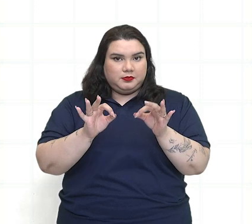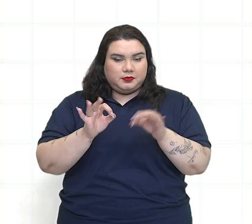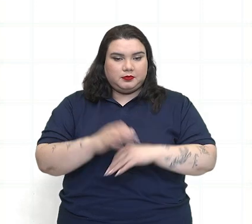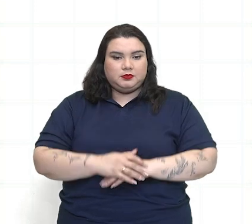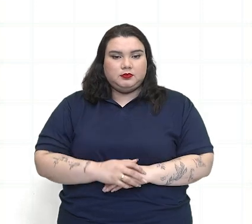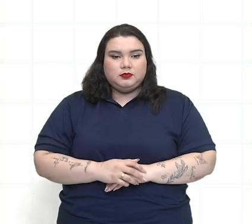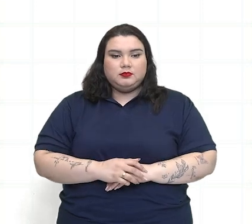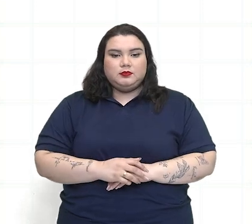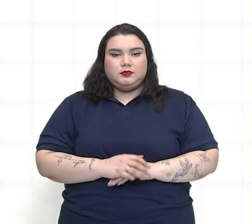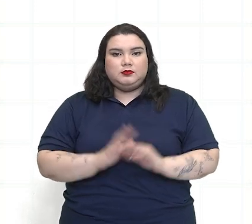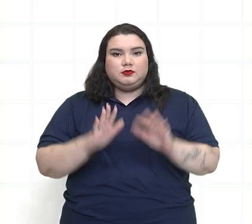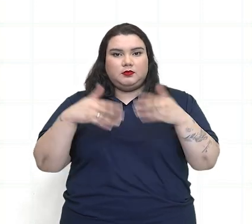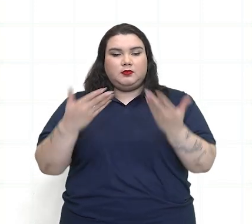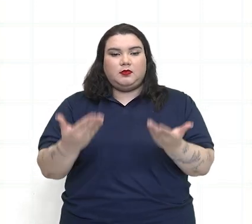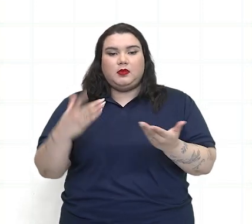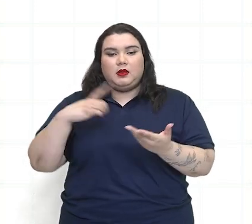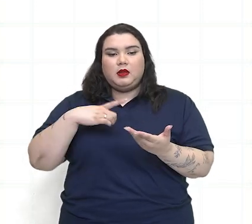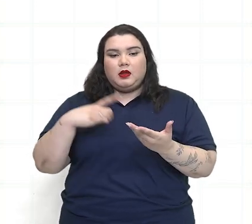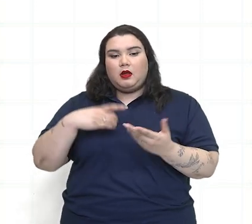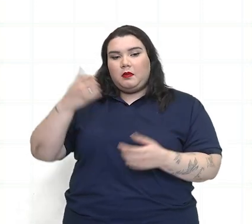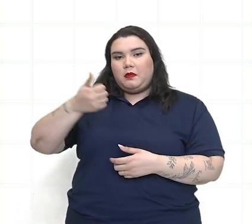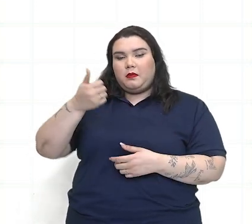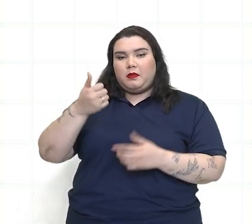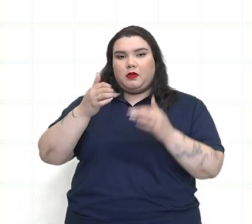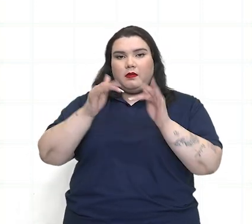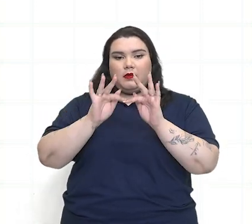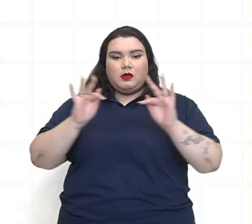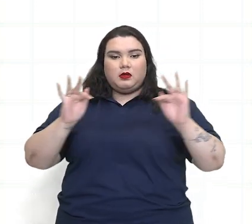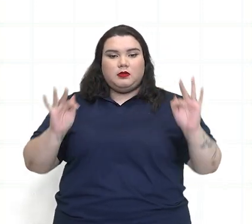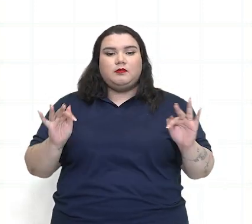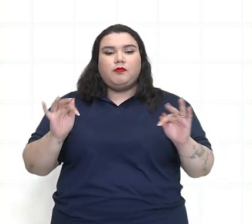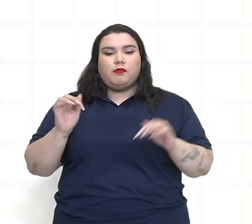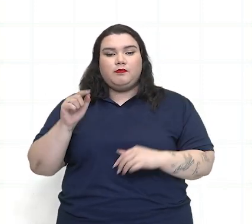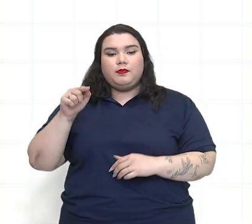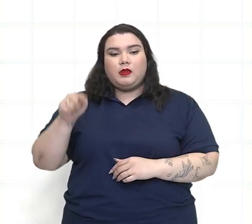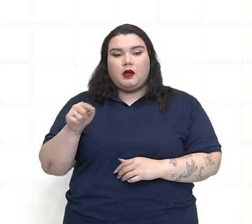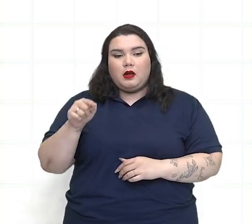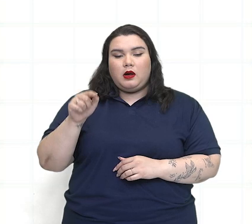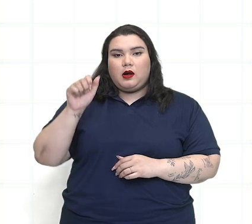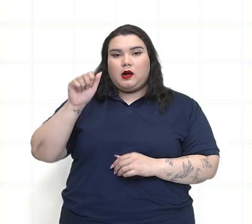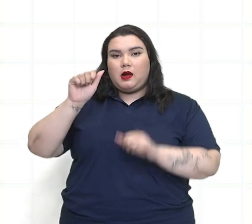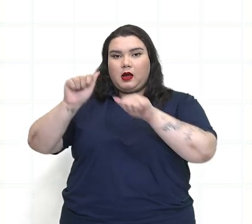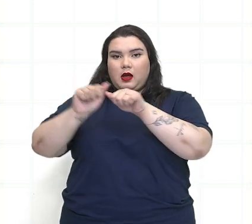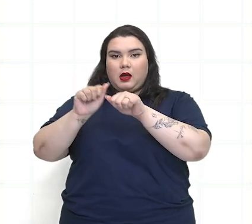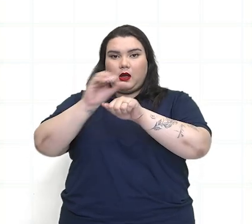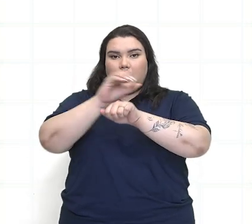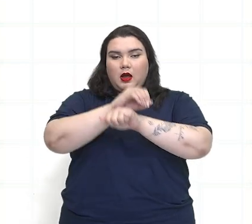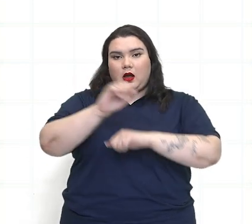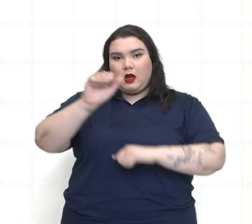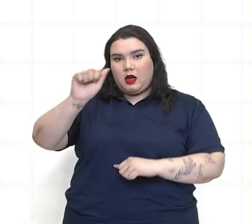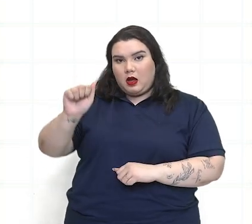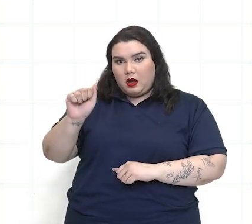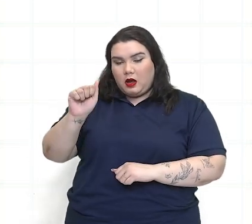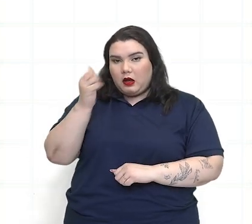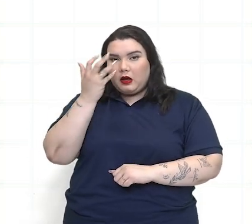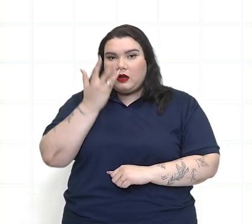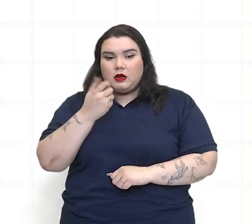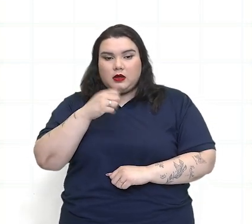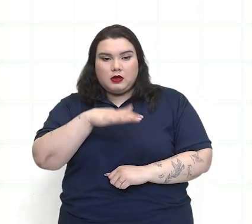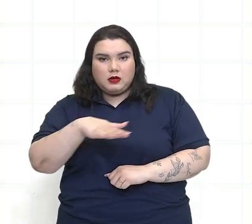flexões. Então, eu tenho a criança, substantivo criança, e eu tenho o artigo definido